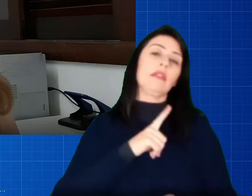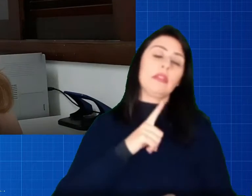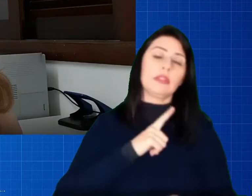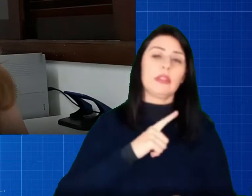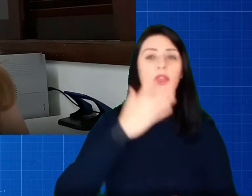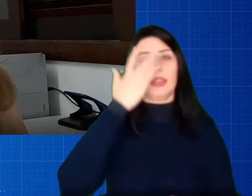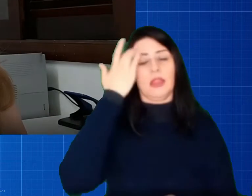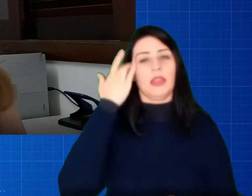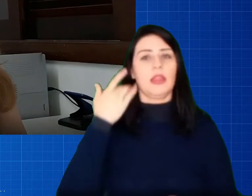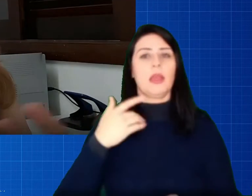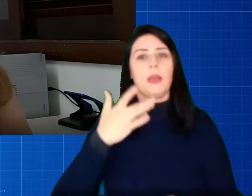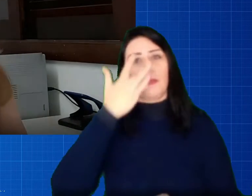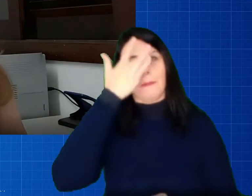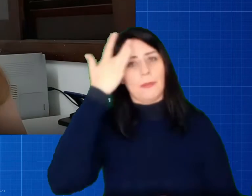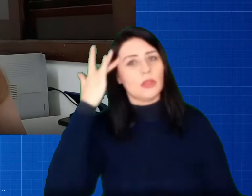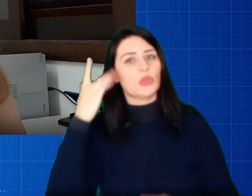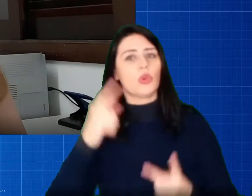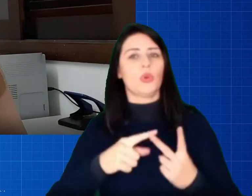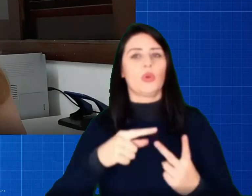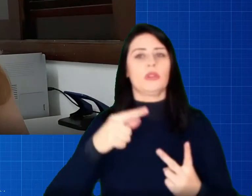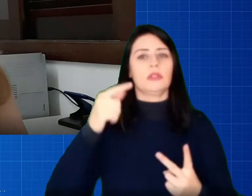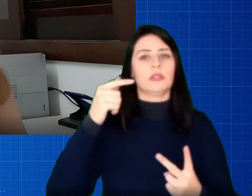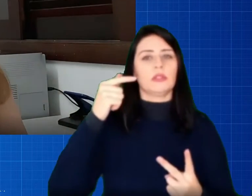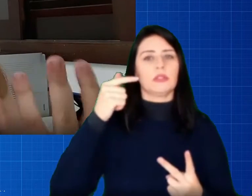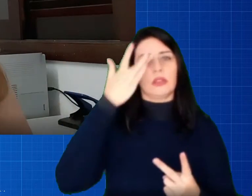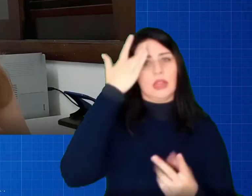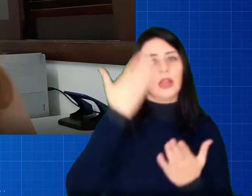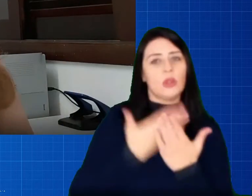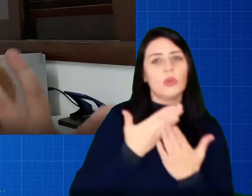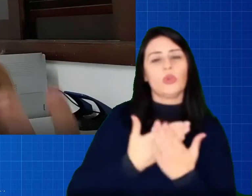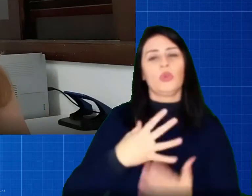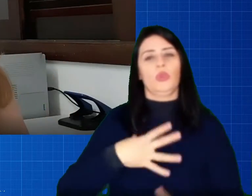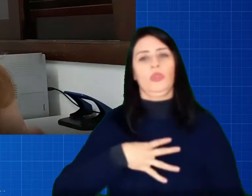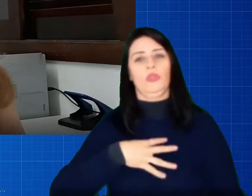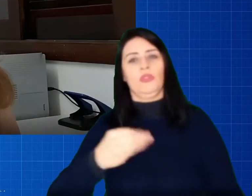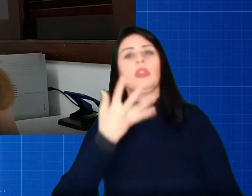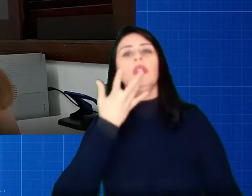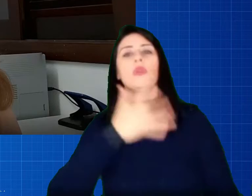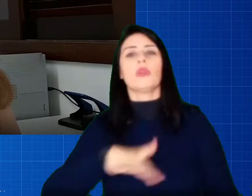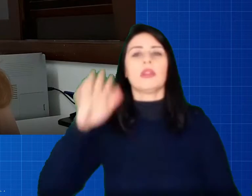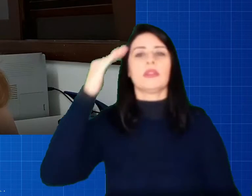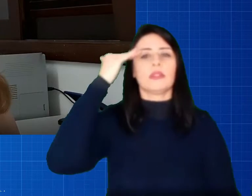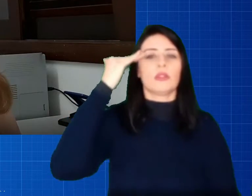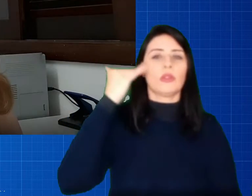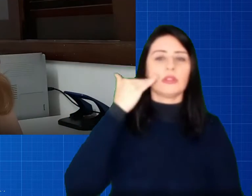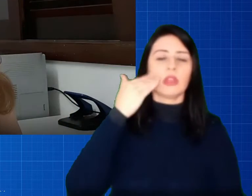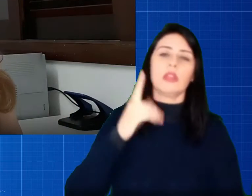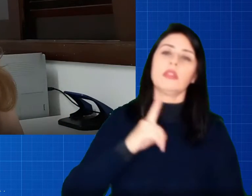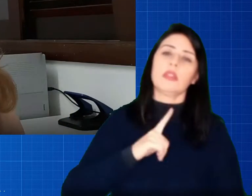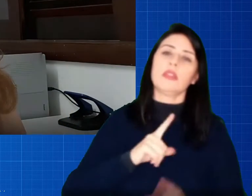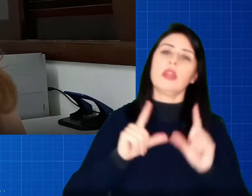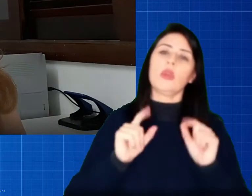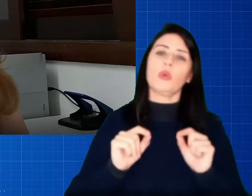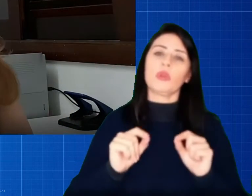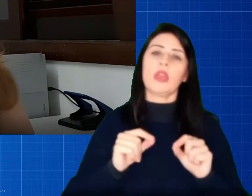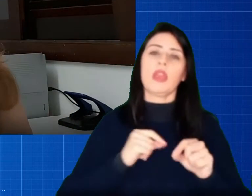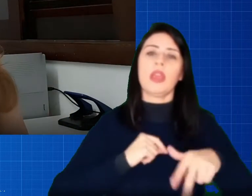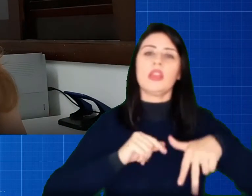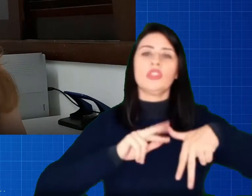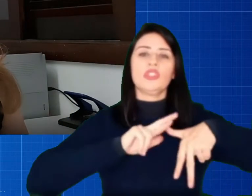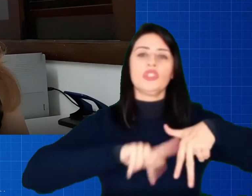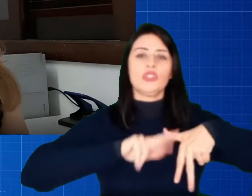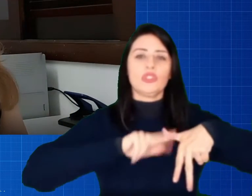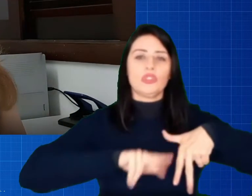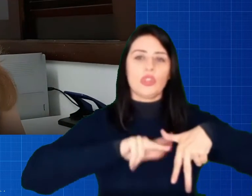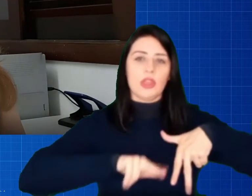pacientes e alunos e filhos e, né, crianças e adolescentes que têm uma identidade